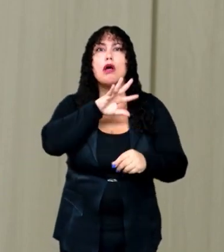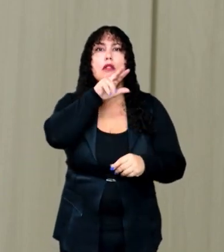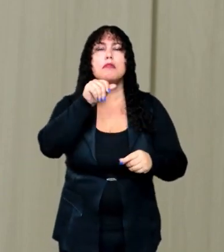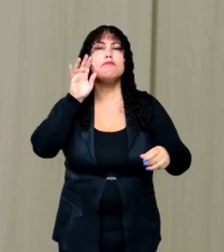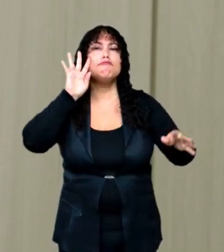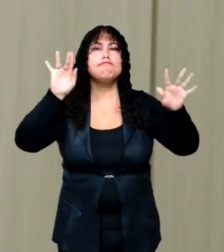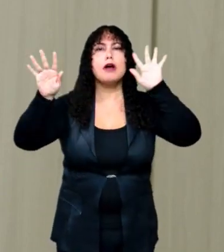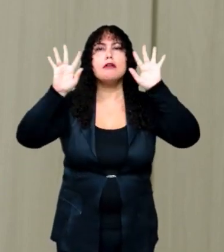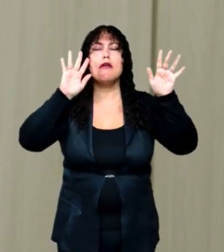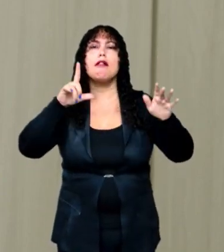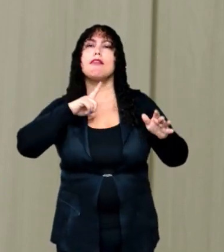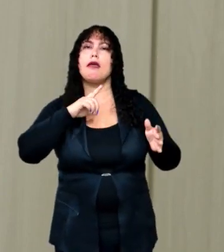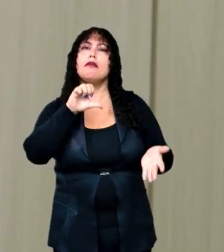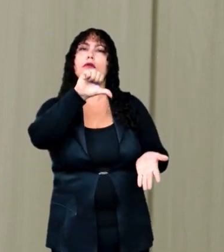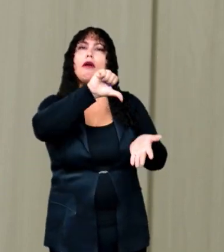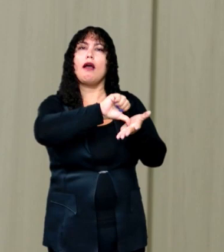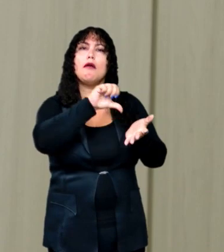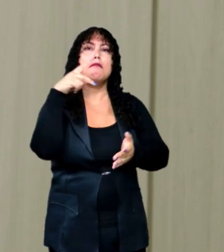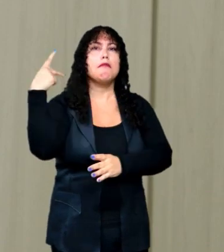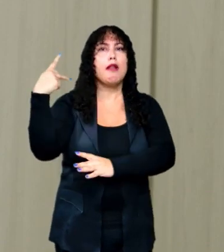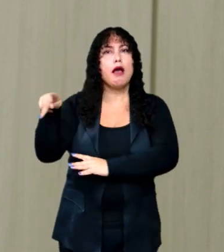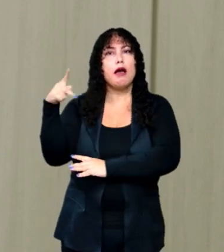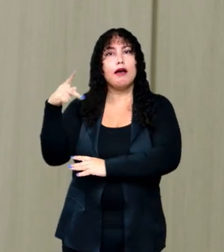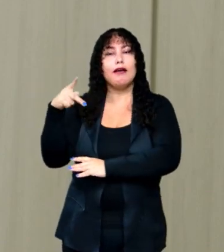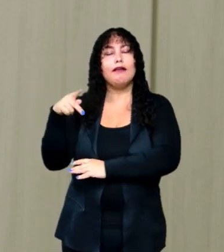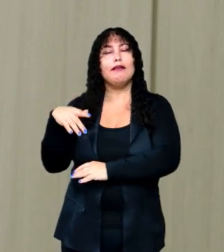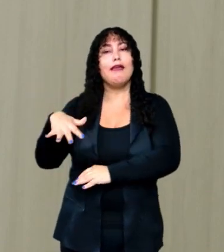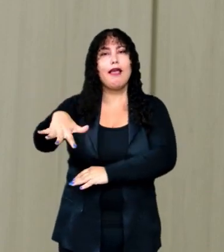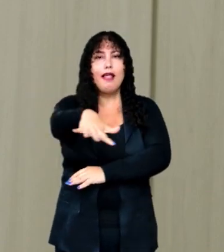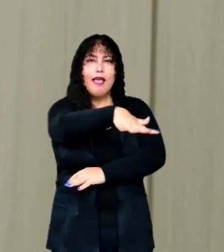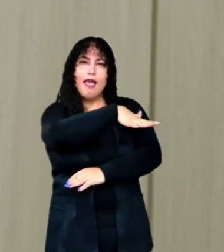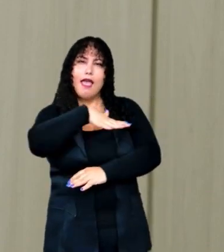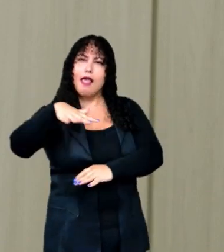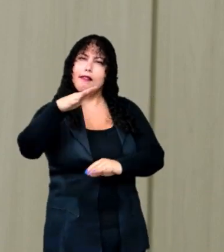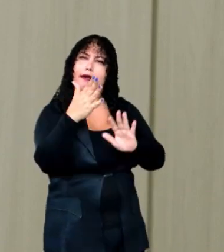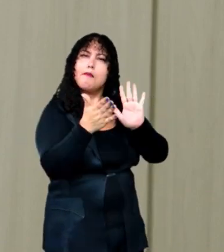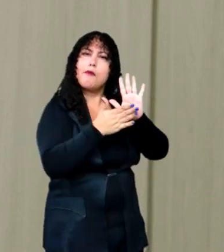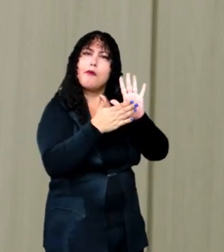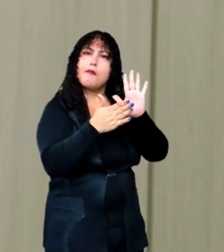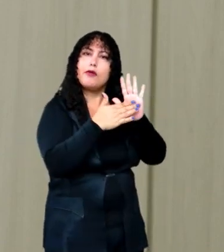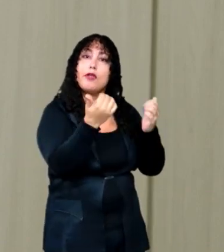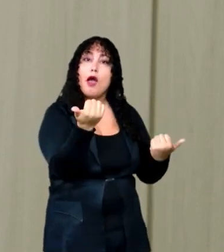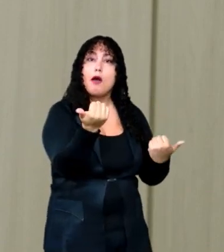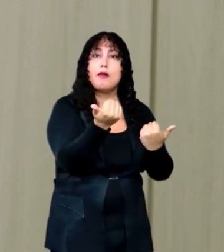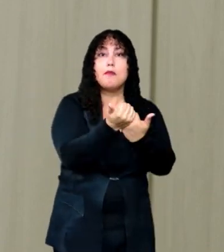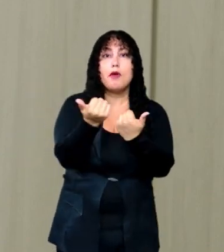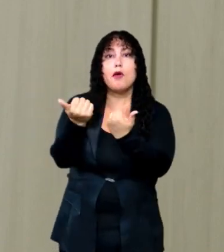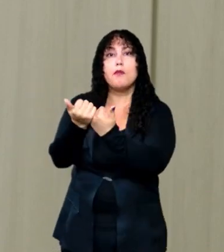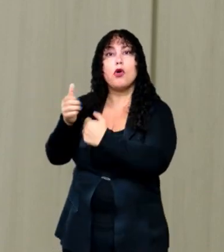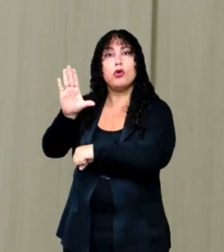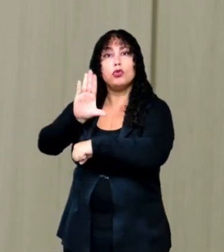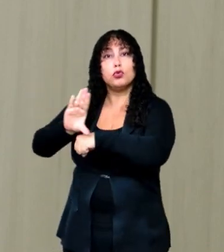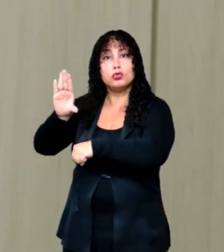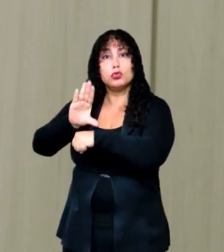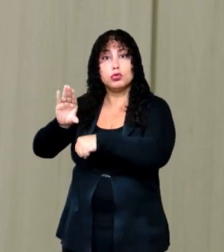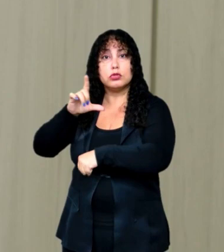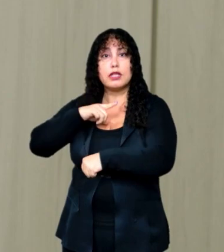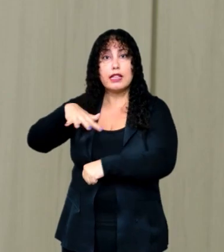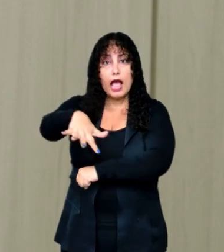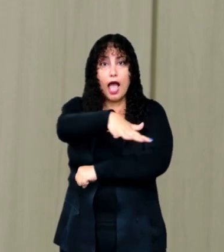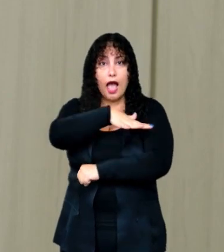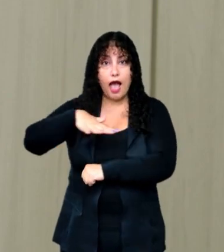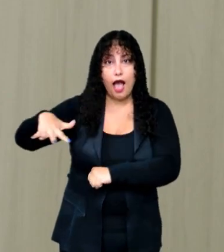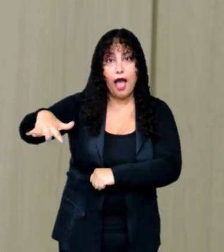Campus Planaltina. E aí eles estão ali com o propósito de auxiliar nos cursos que a gente tem, que são das